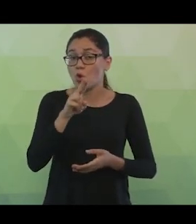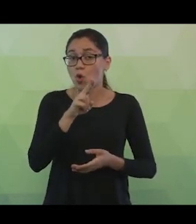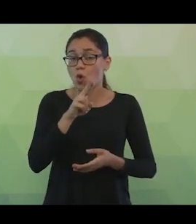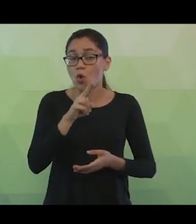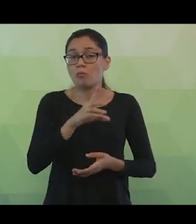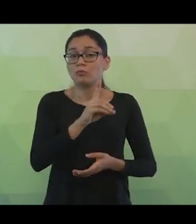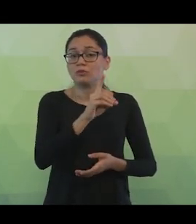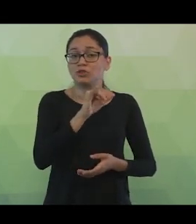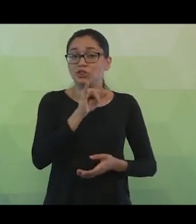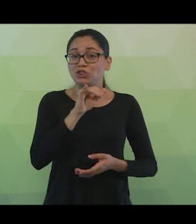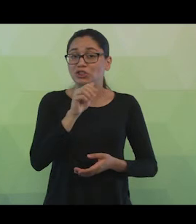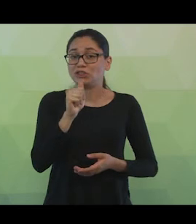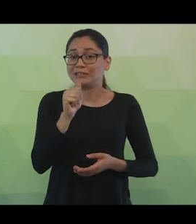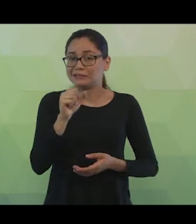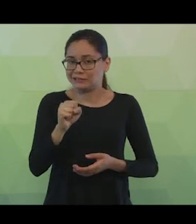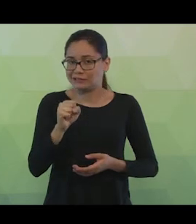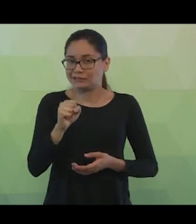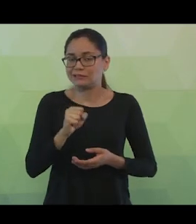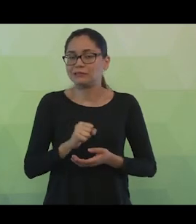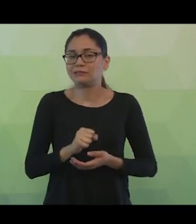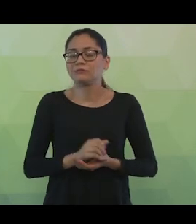é dias.